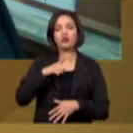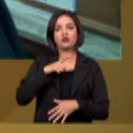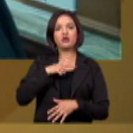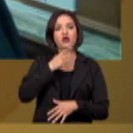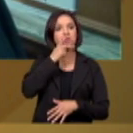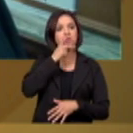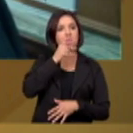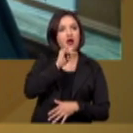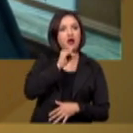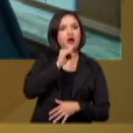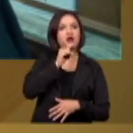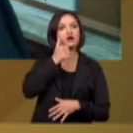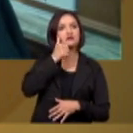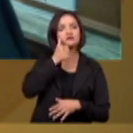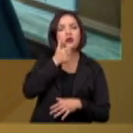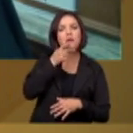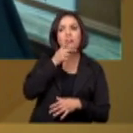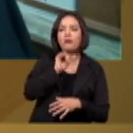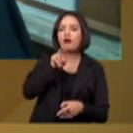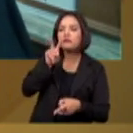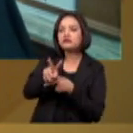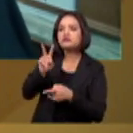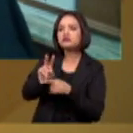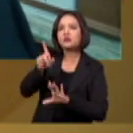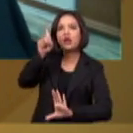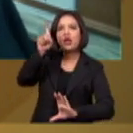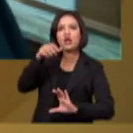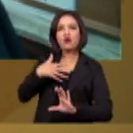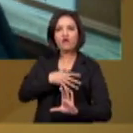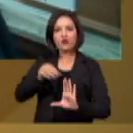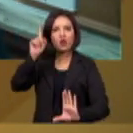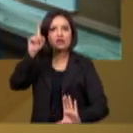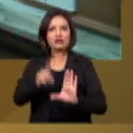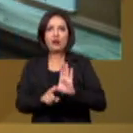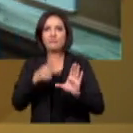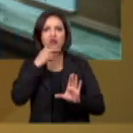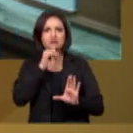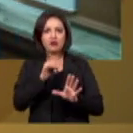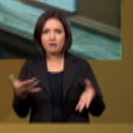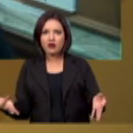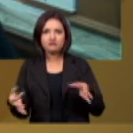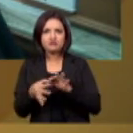do stranger things billy economicamente